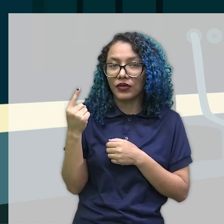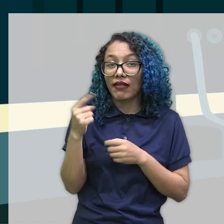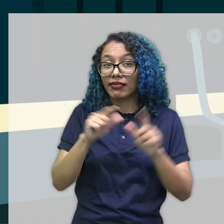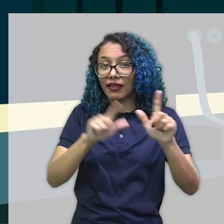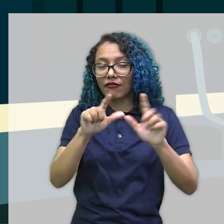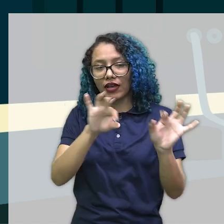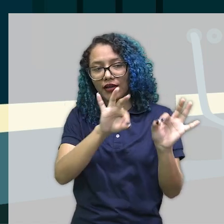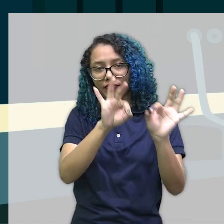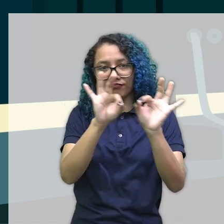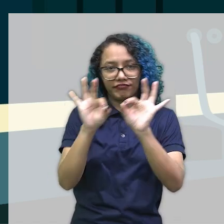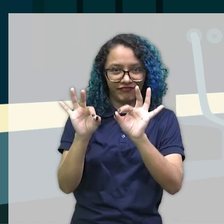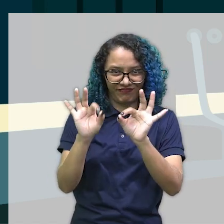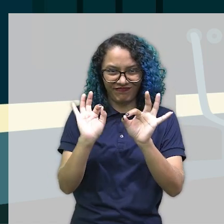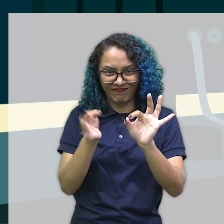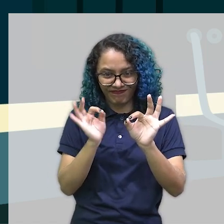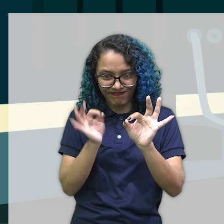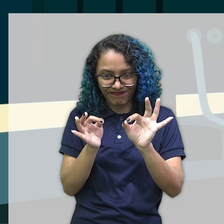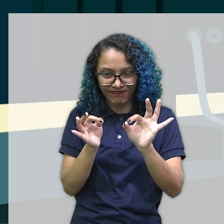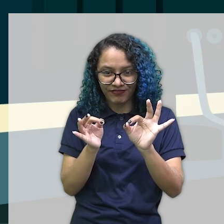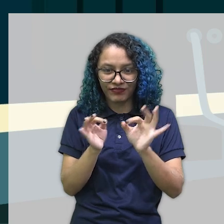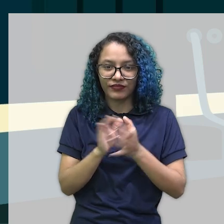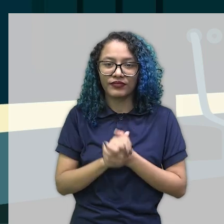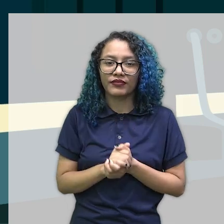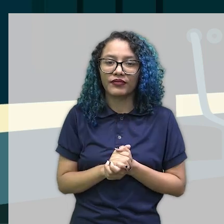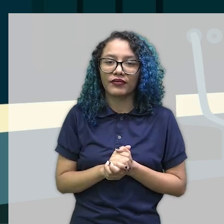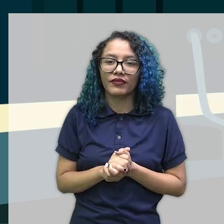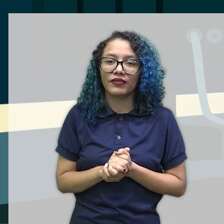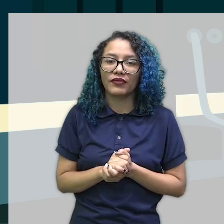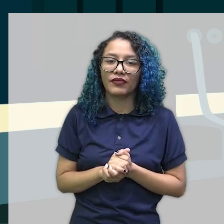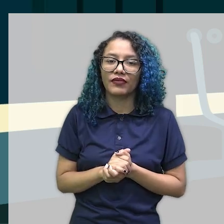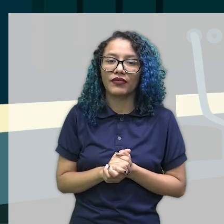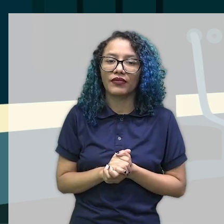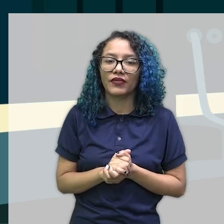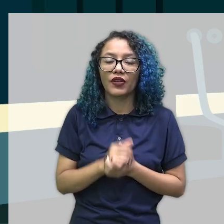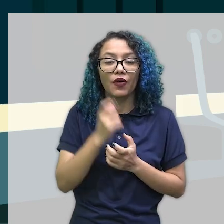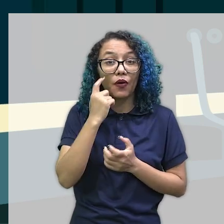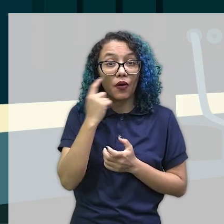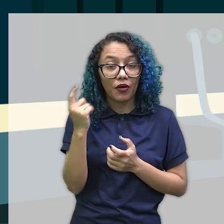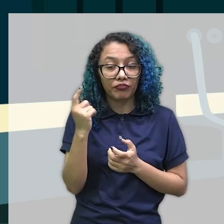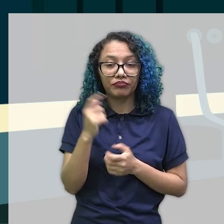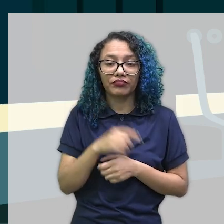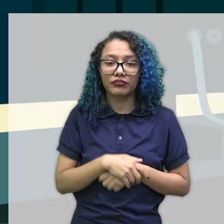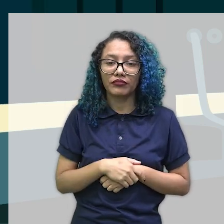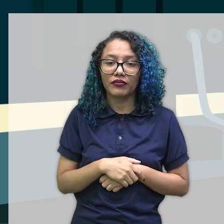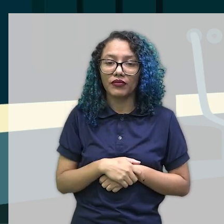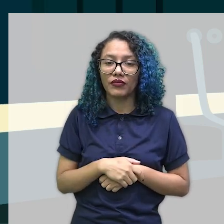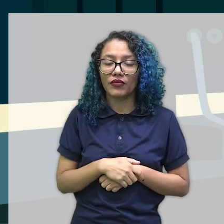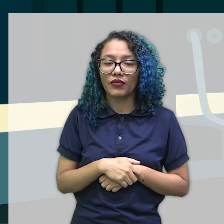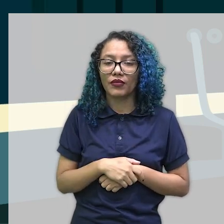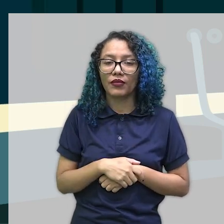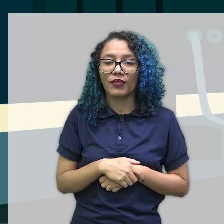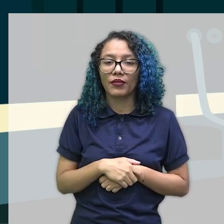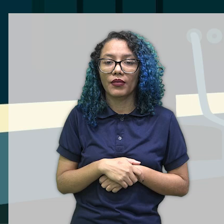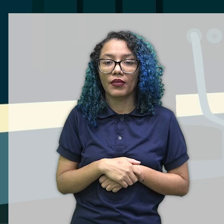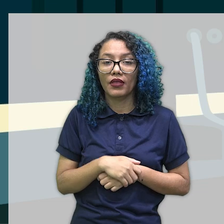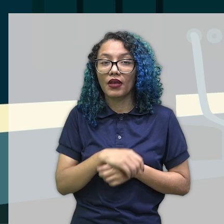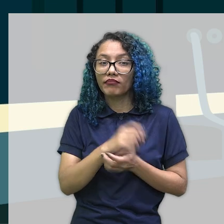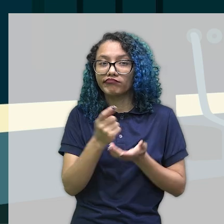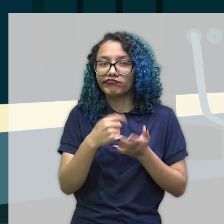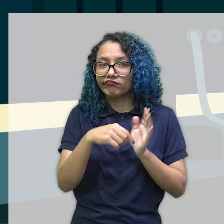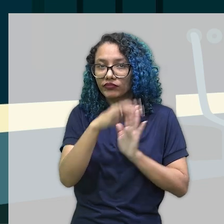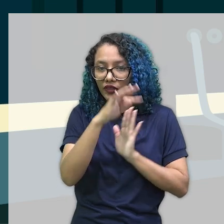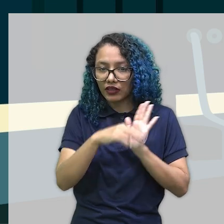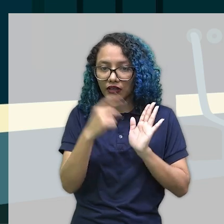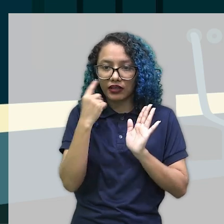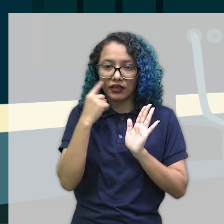assistindo TV, e ele está narrando aí alguma situação. Olha só, o vídeo está narrando assim: Solomon